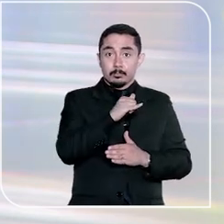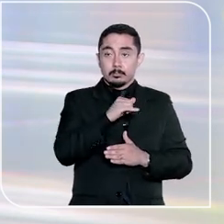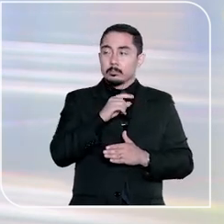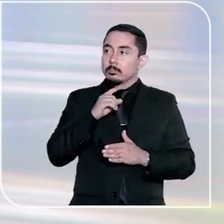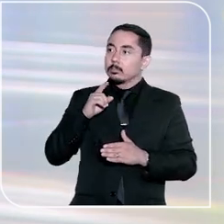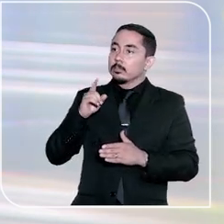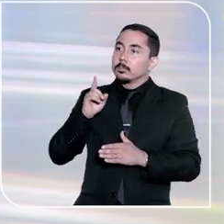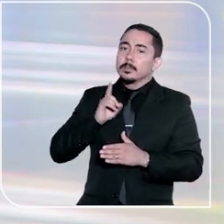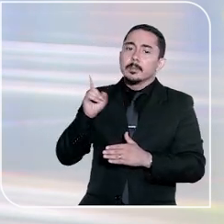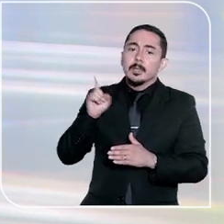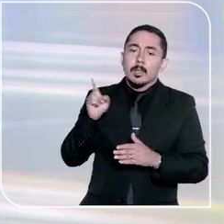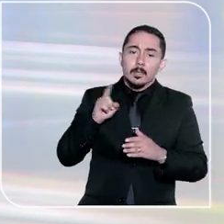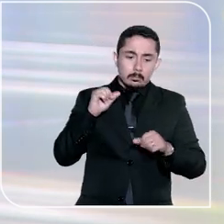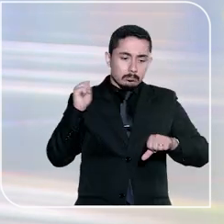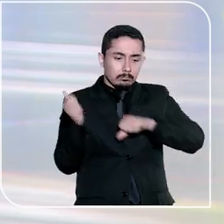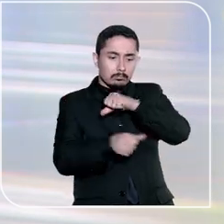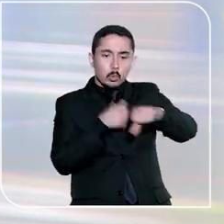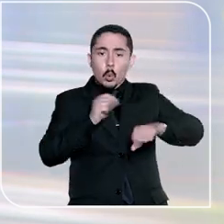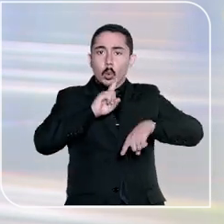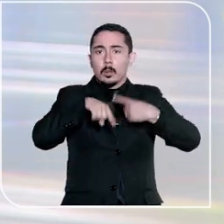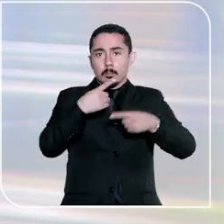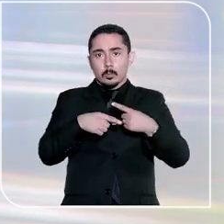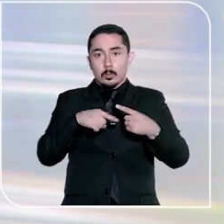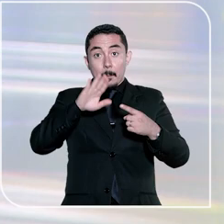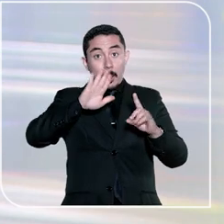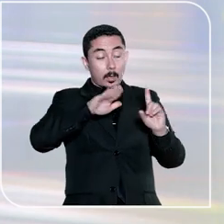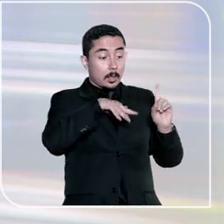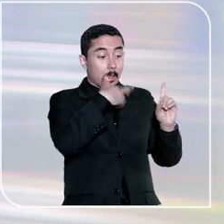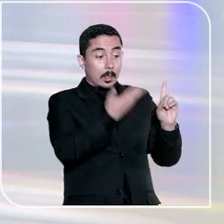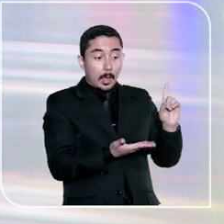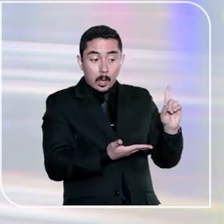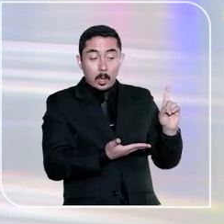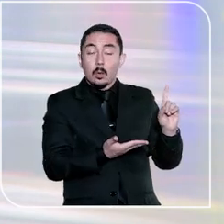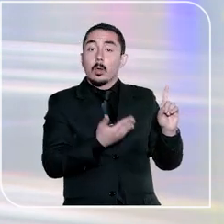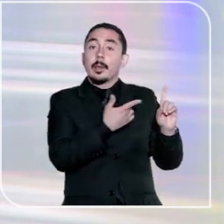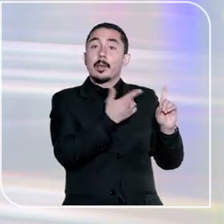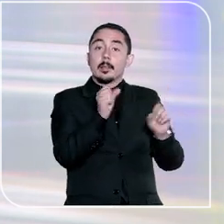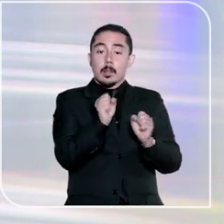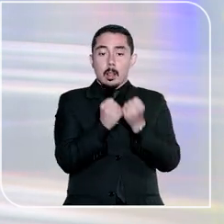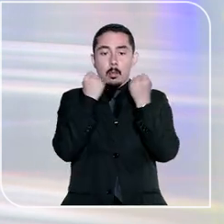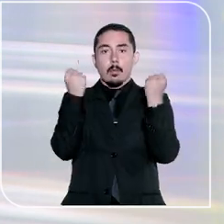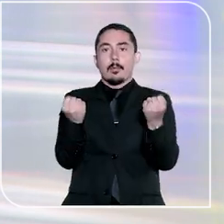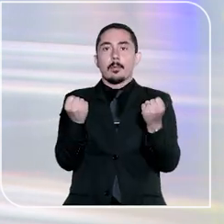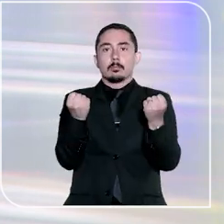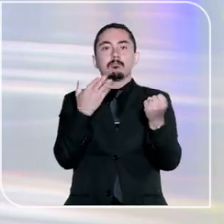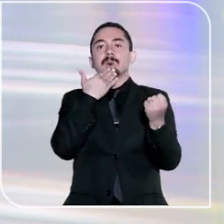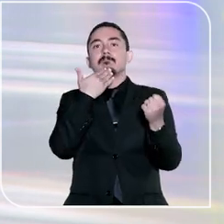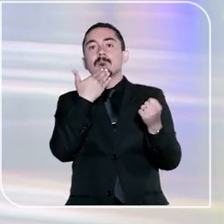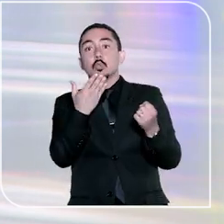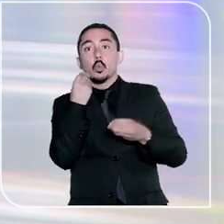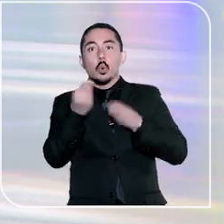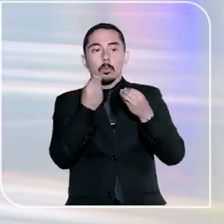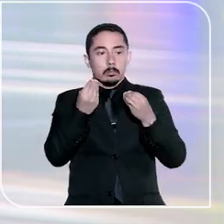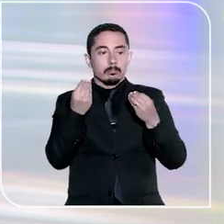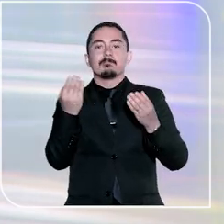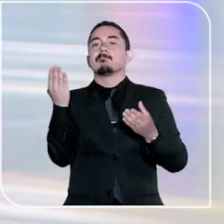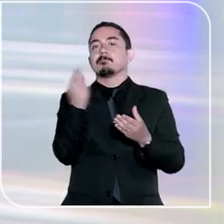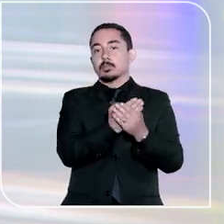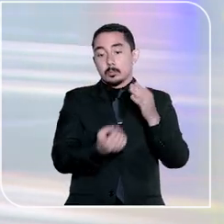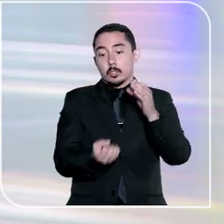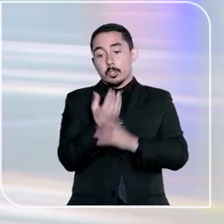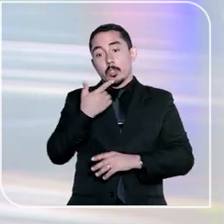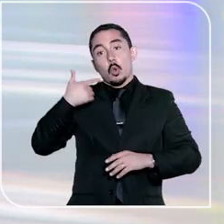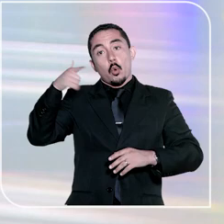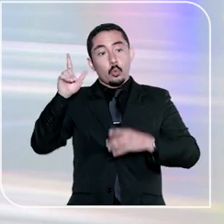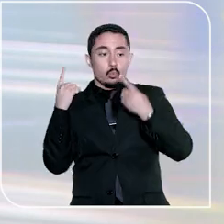reconvenção no processo isso quer dizer que o réu ao se defender das alegações do autor da ação Apresentou um pedido contra ele no